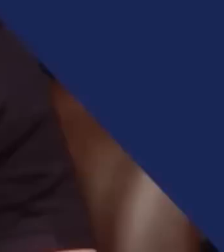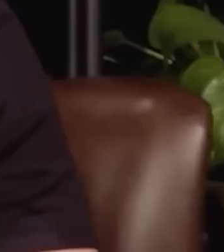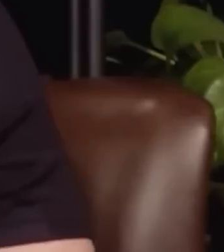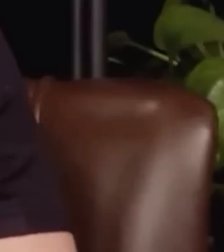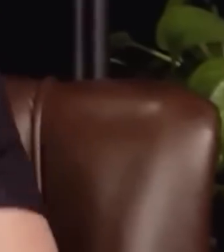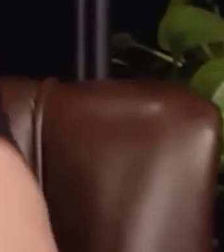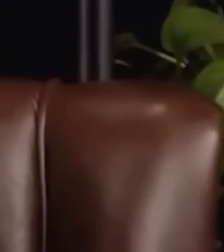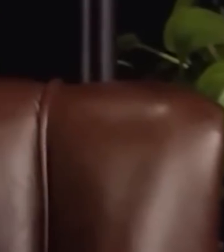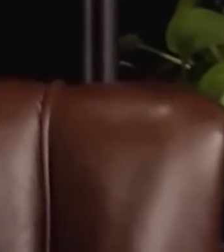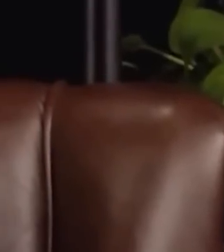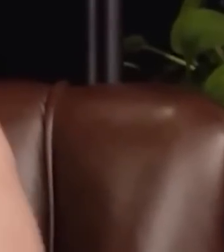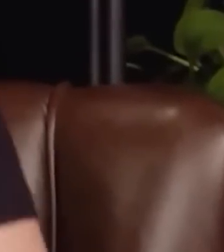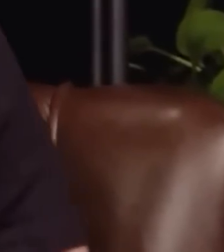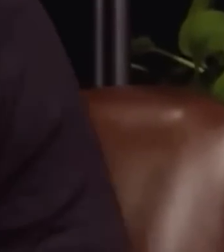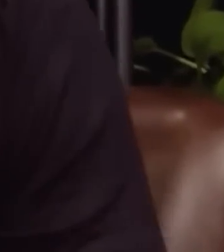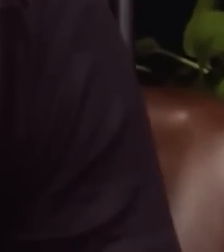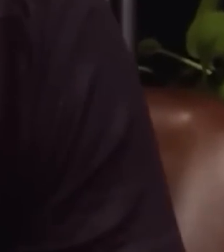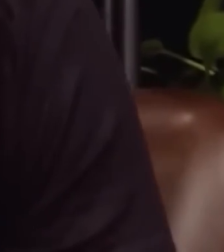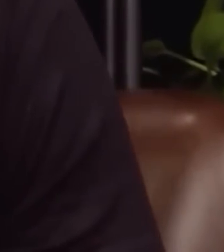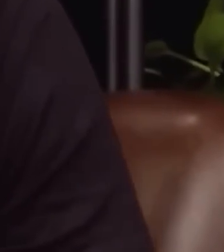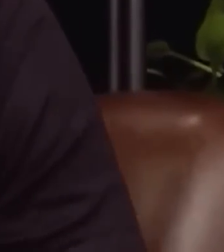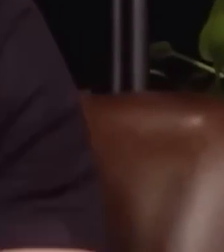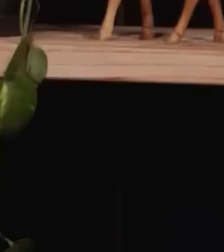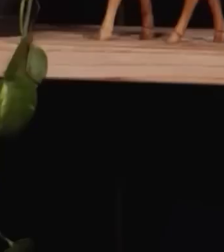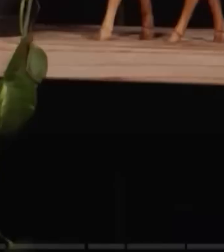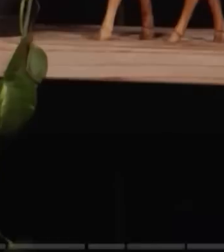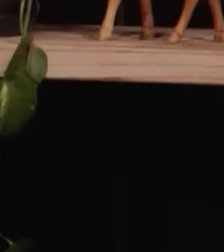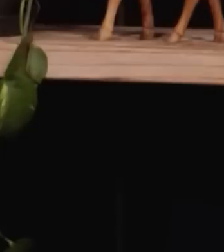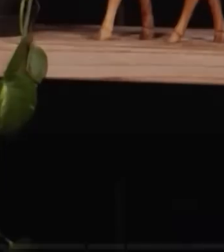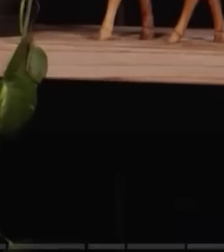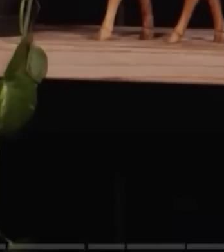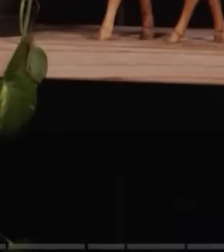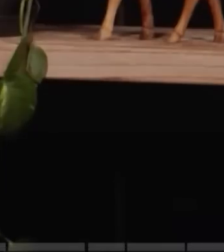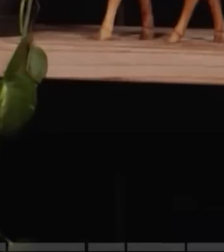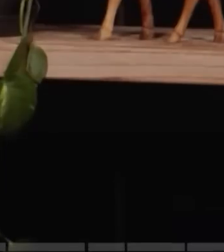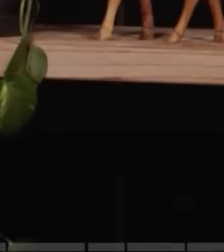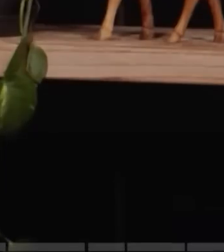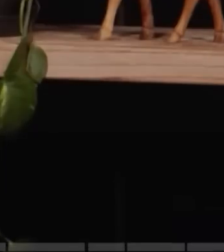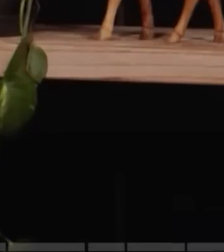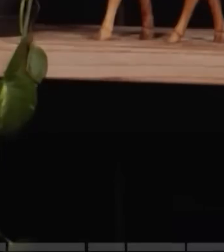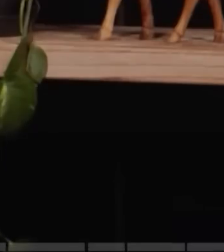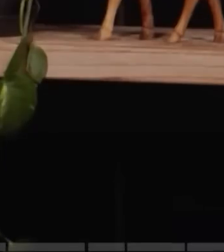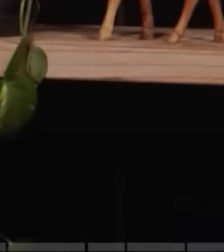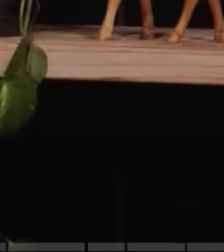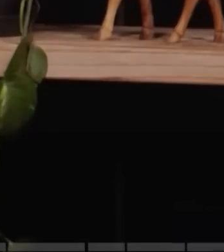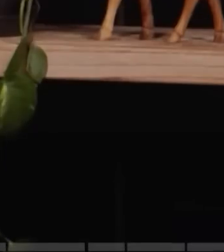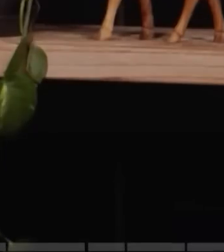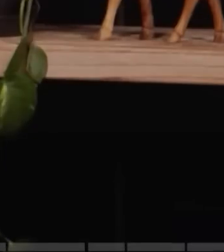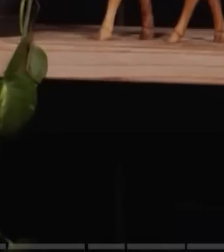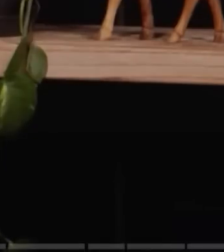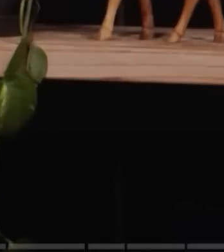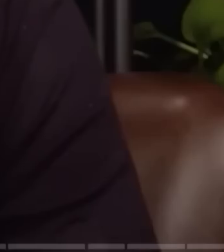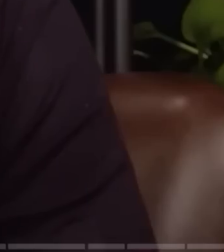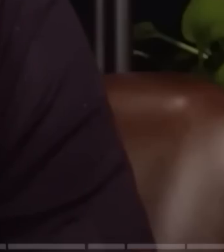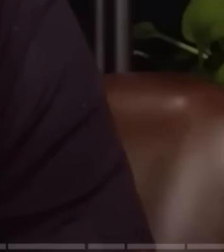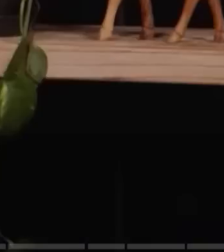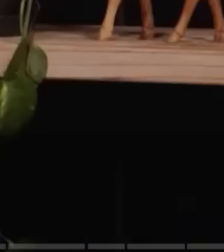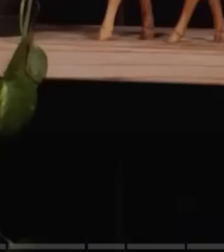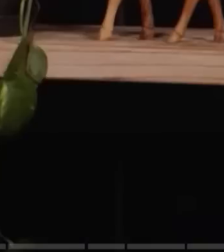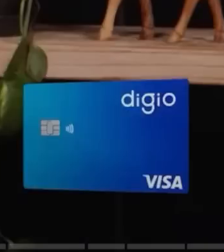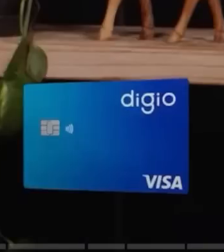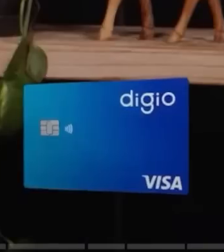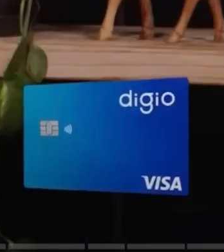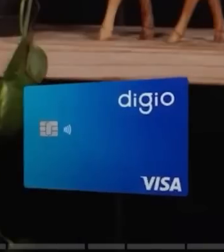cálculo Gente desculpa interromper eu sei que a pergunta estava boa a resposta vai ser melhor ainda mas eu preciso falar de mais uma marca parceira que é